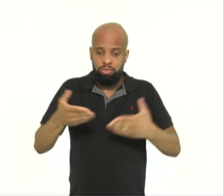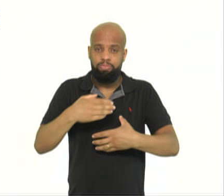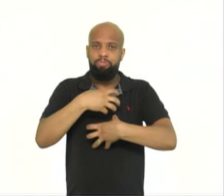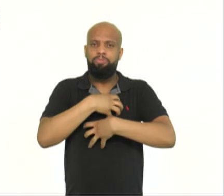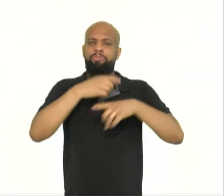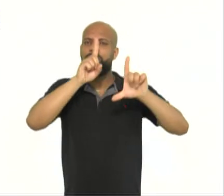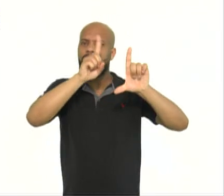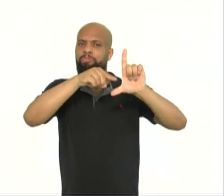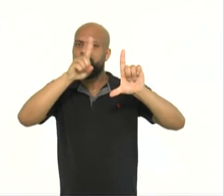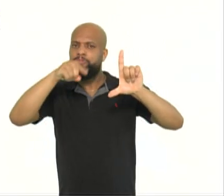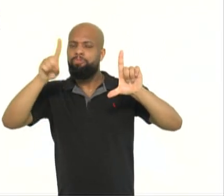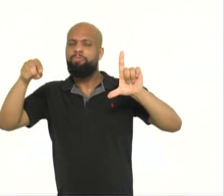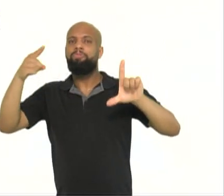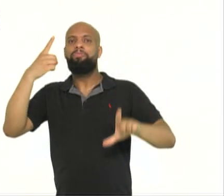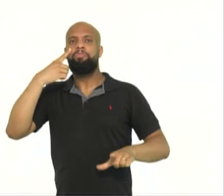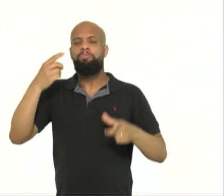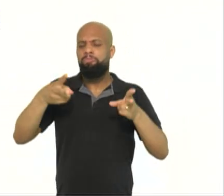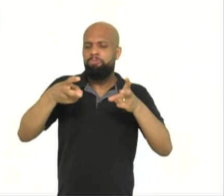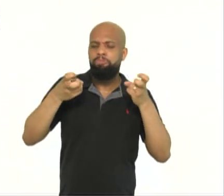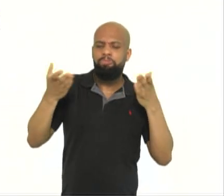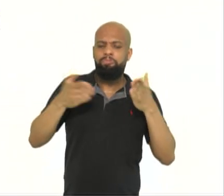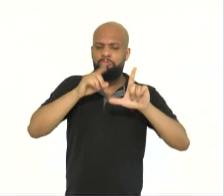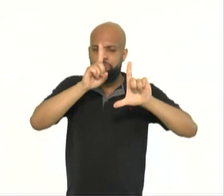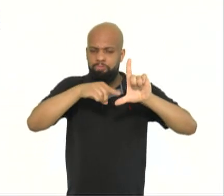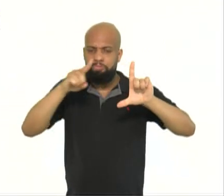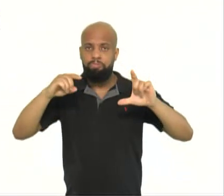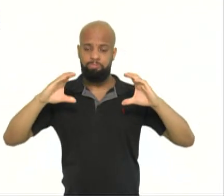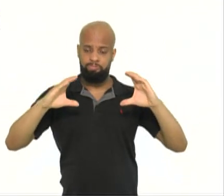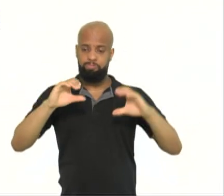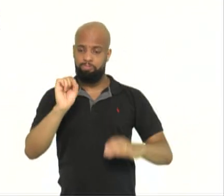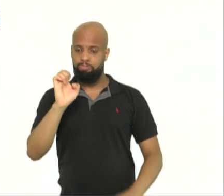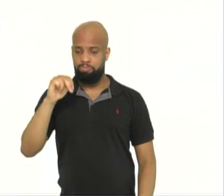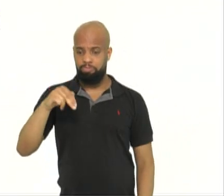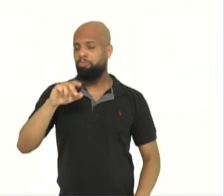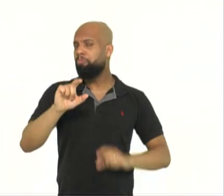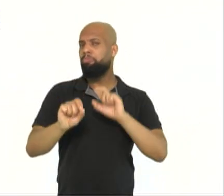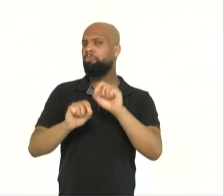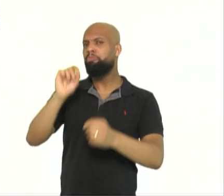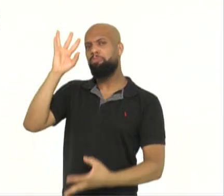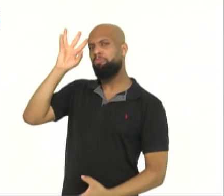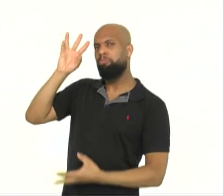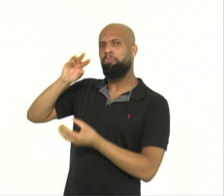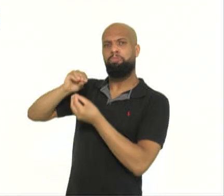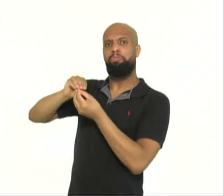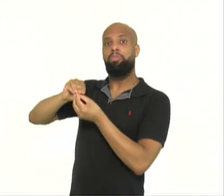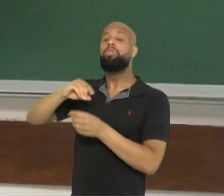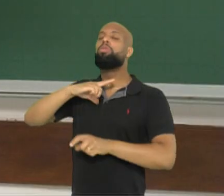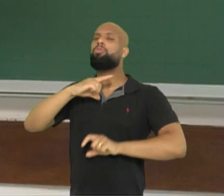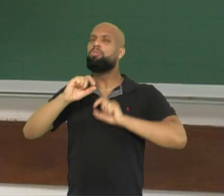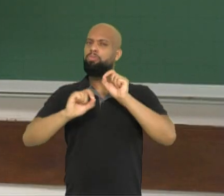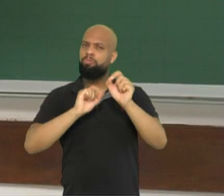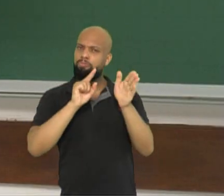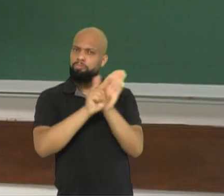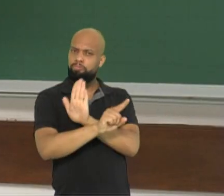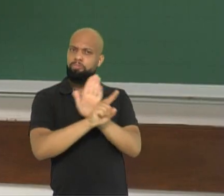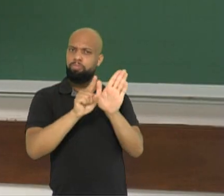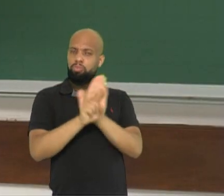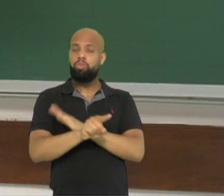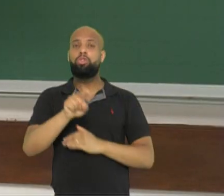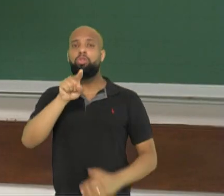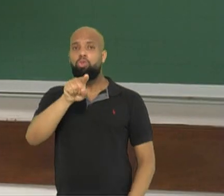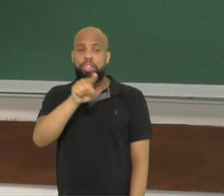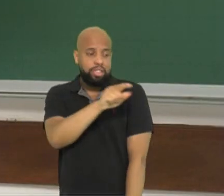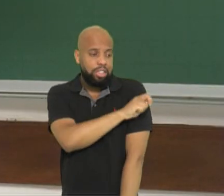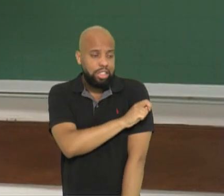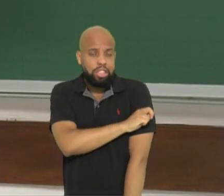ó. Observando o gráfico da função seno, podemos concluir, né? A gente vai ter até um exercício para que o aluno